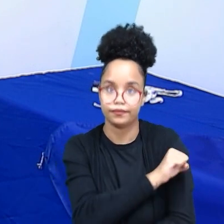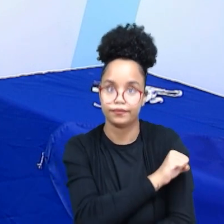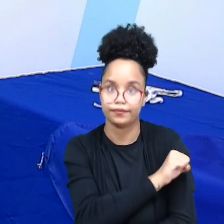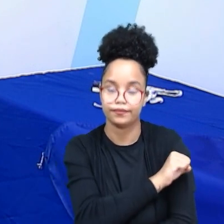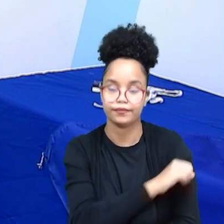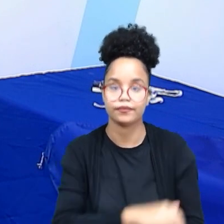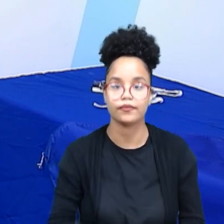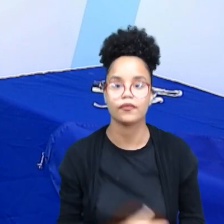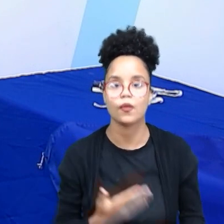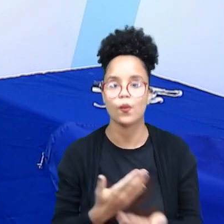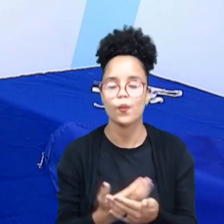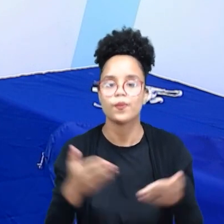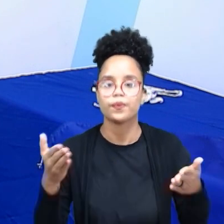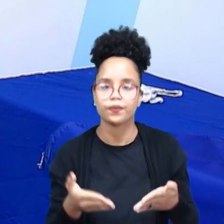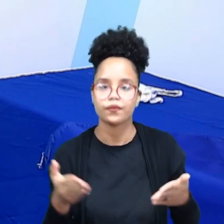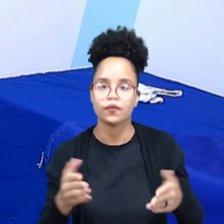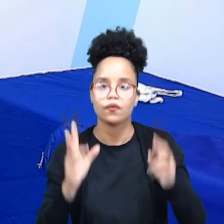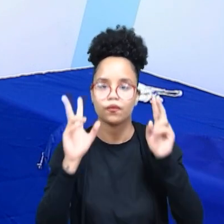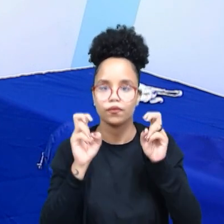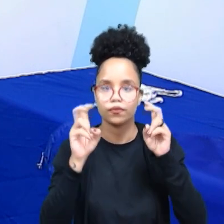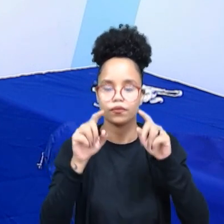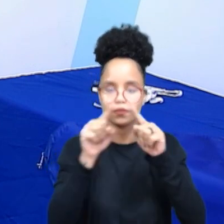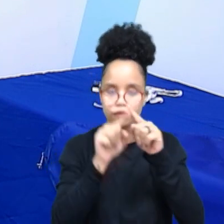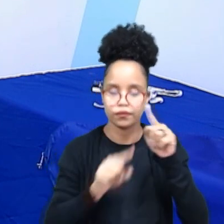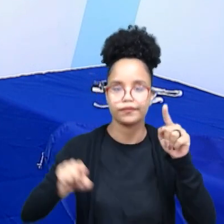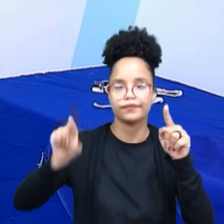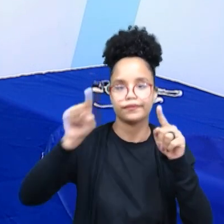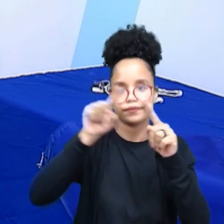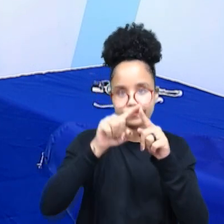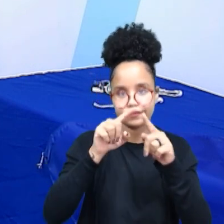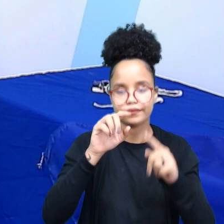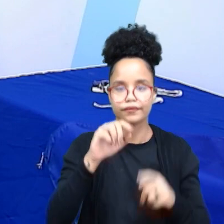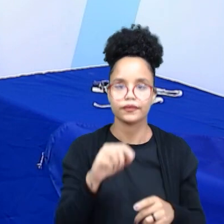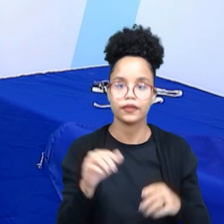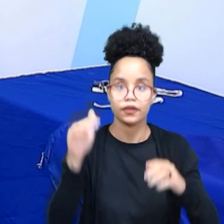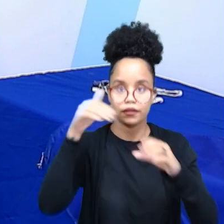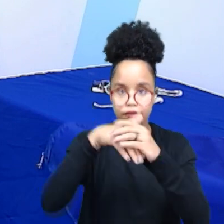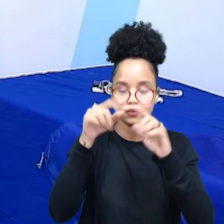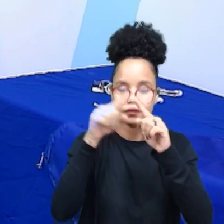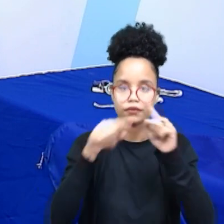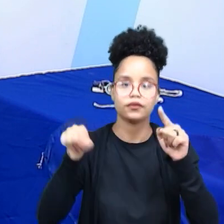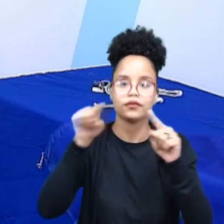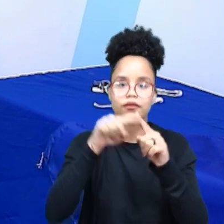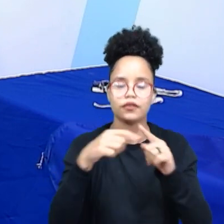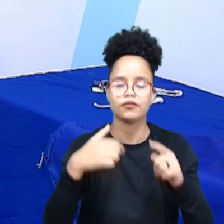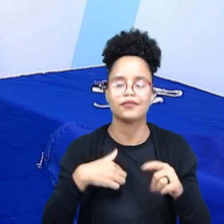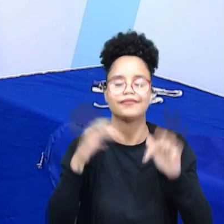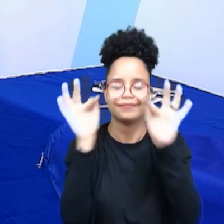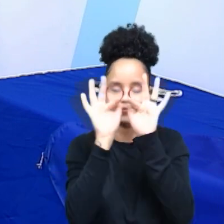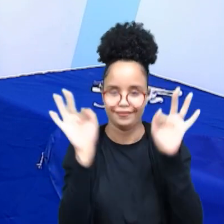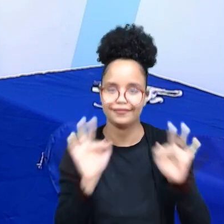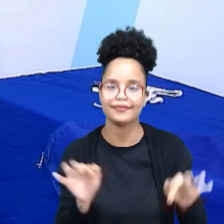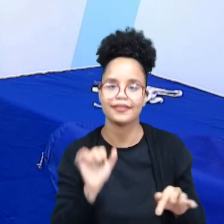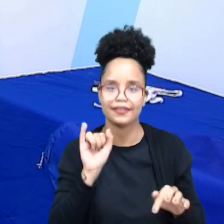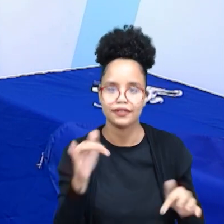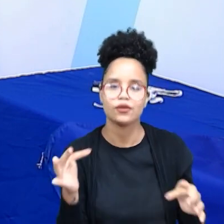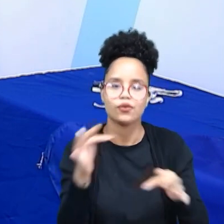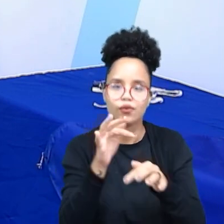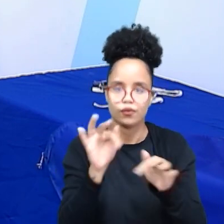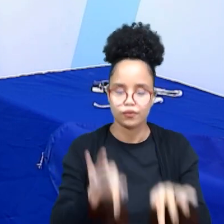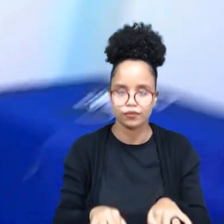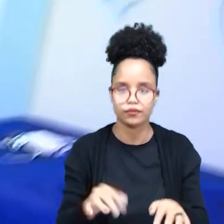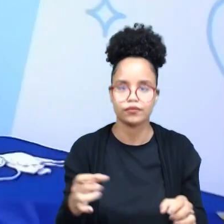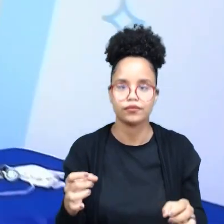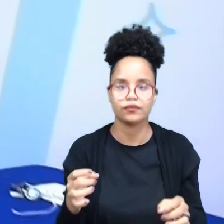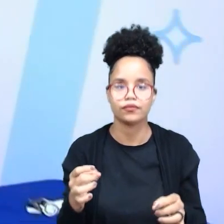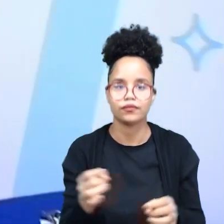A aula de hoje é sobre circunferência e círculo e vou falar uma coisa para você vou ficar muito satisfeito você no final da aula